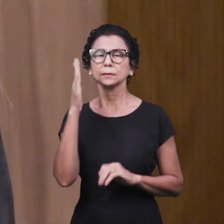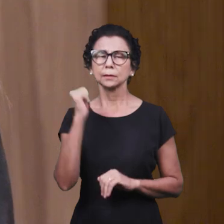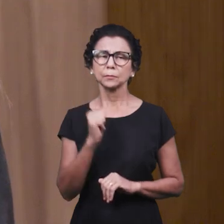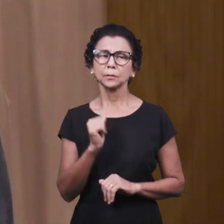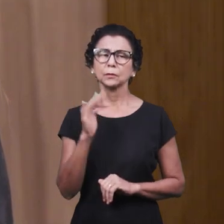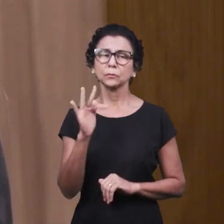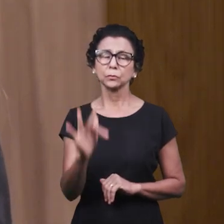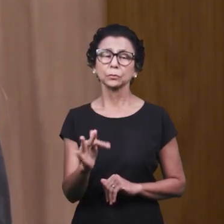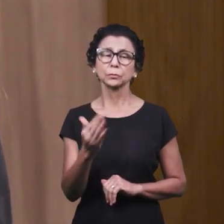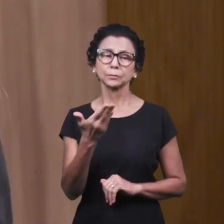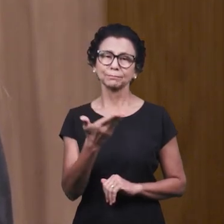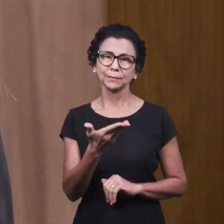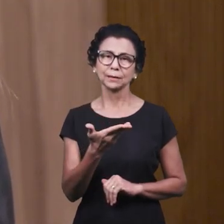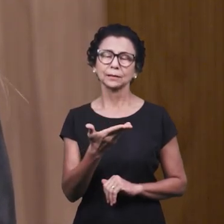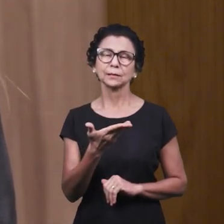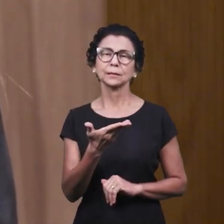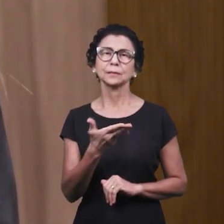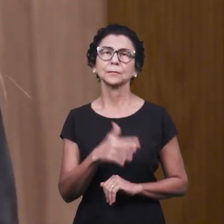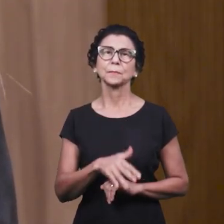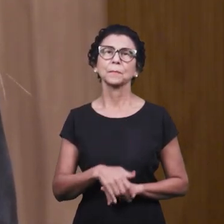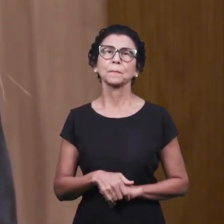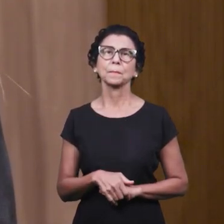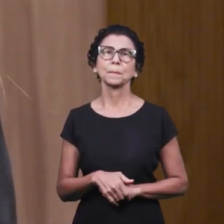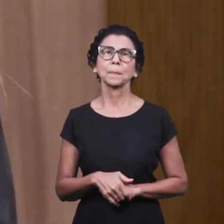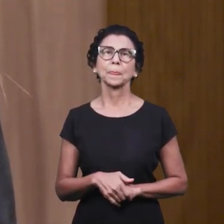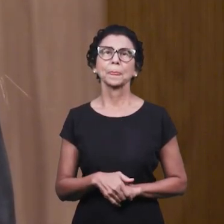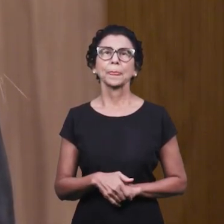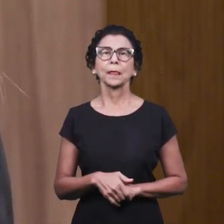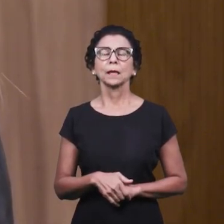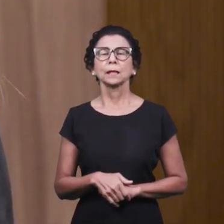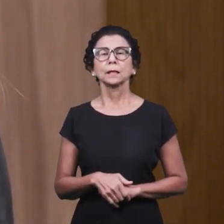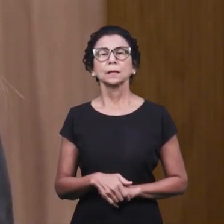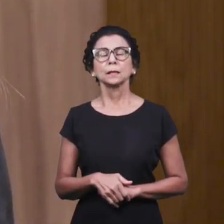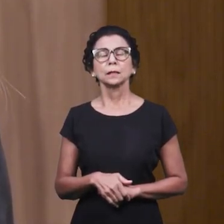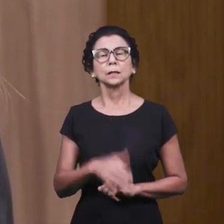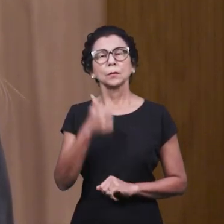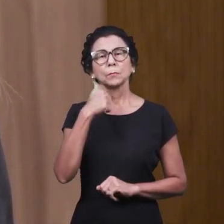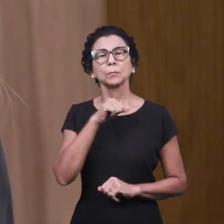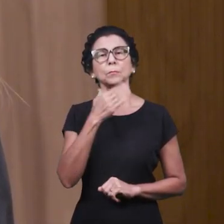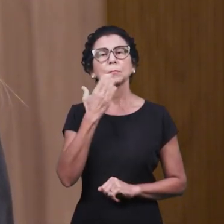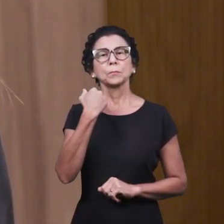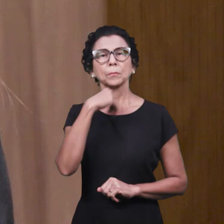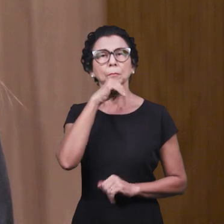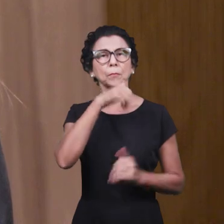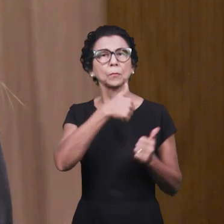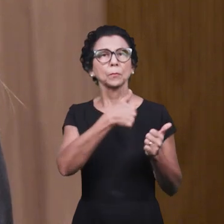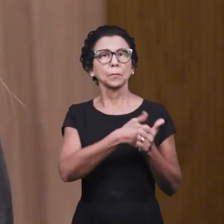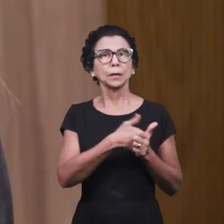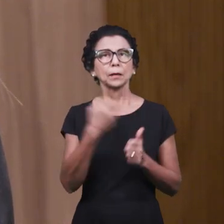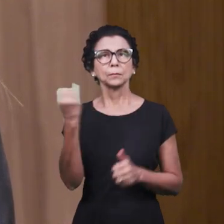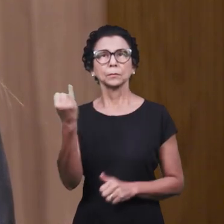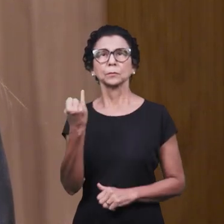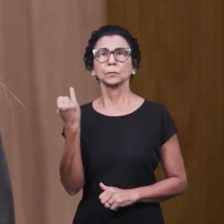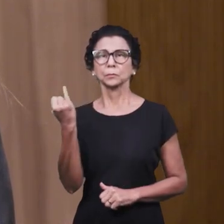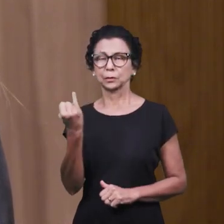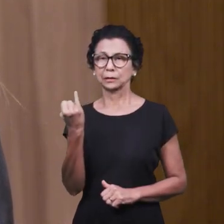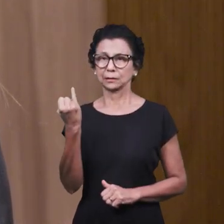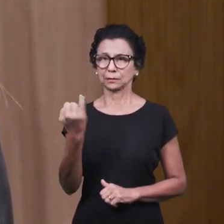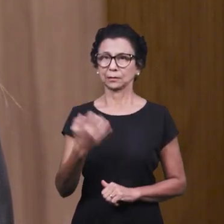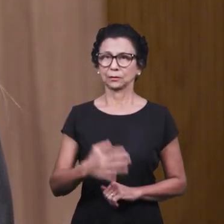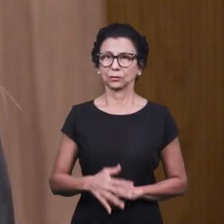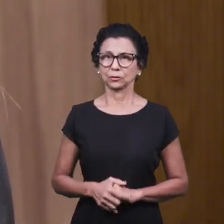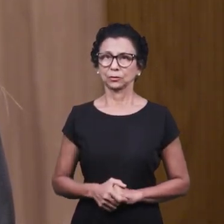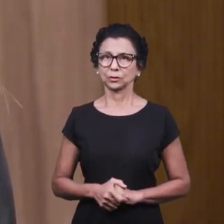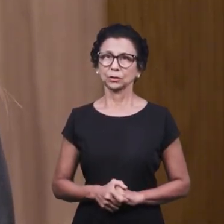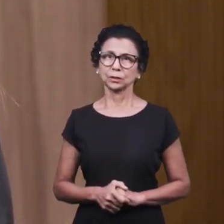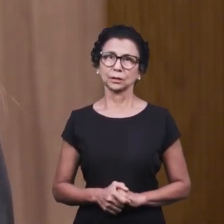pai, é o mais importante, né? Porque você tem que dar essa base de